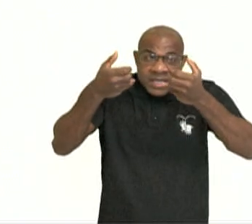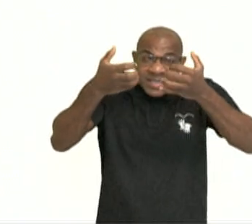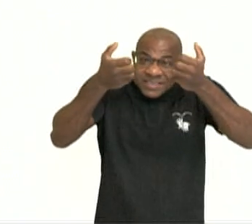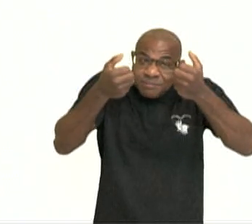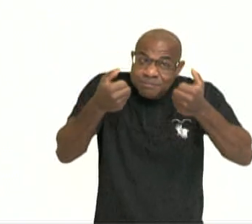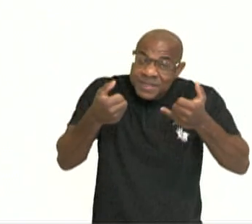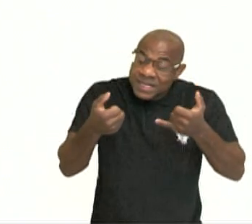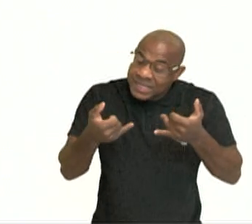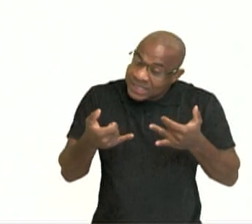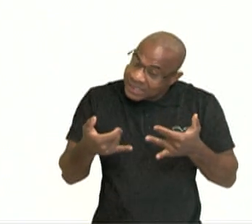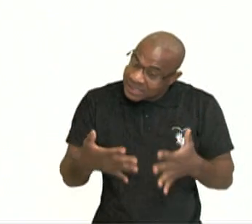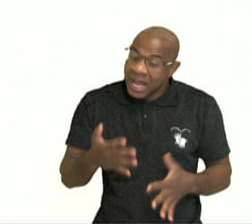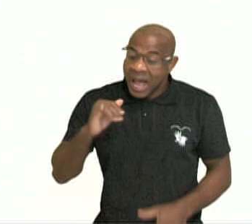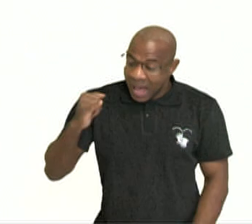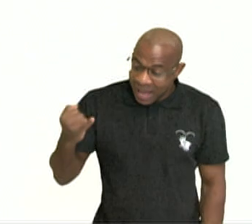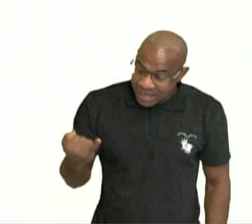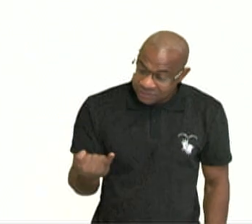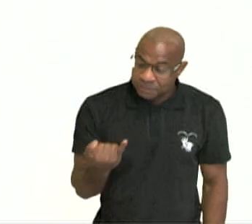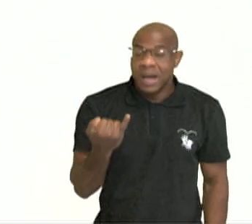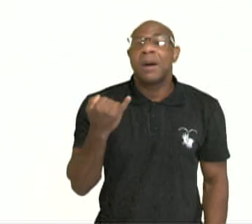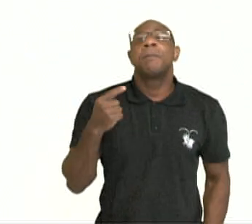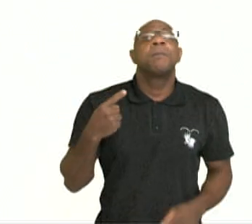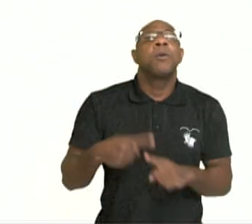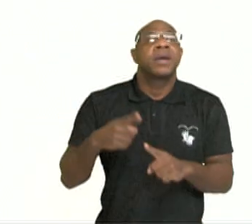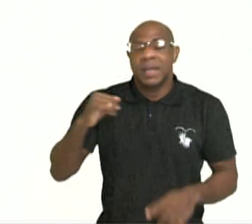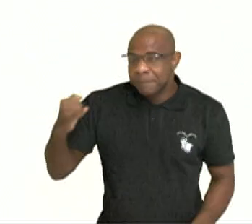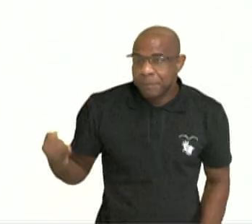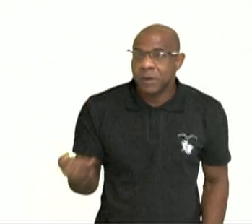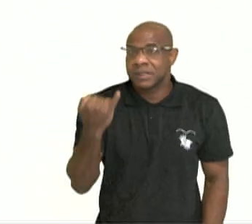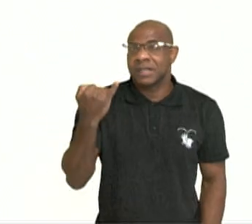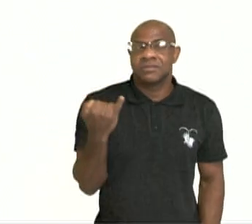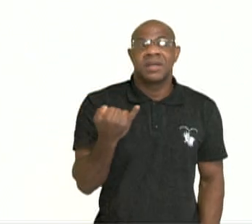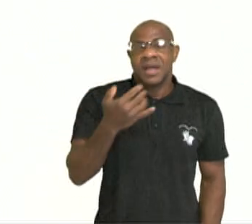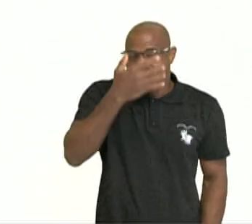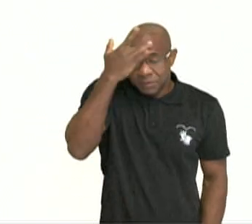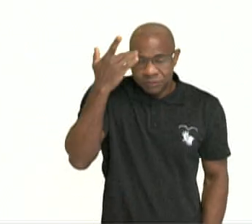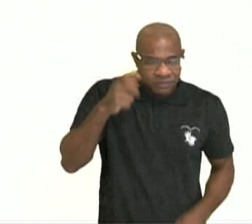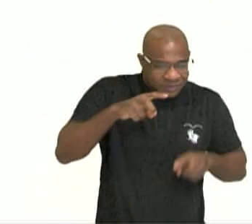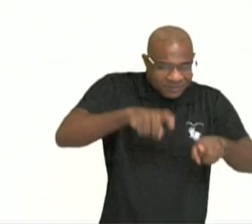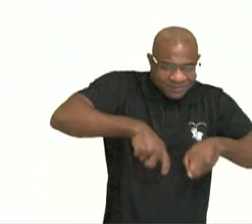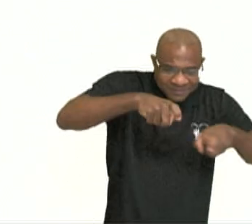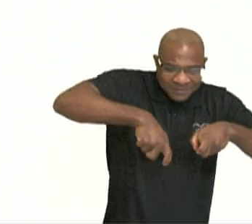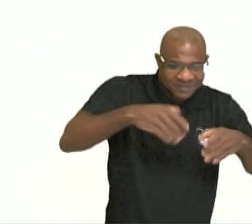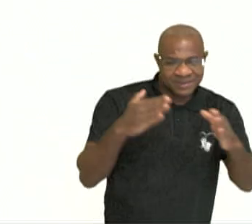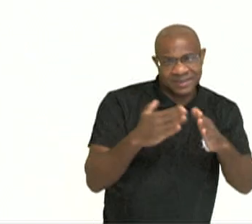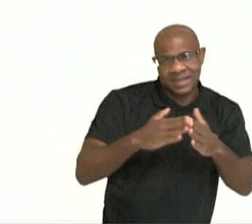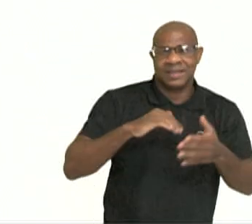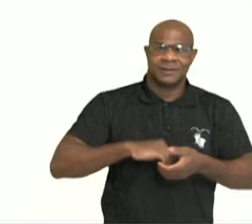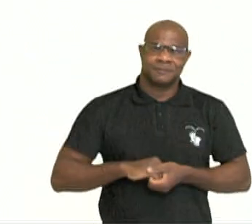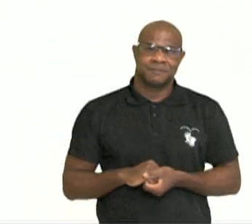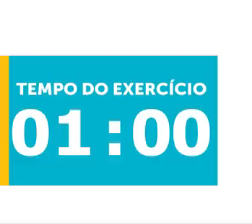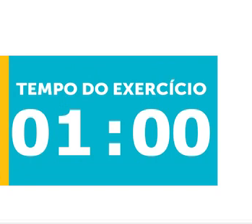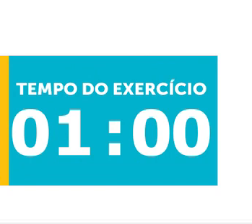pequenos produtores rurais. Vou dar um tempinho para vocês e eu já retorno.